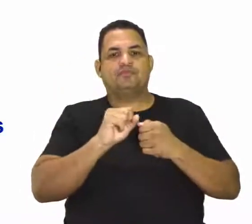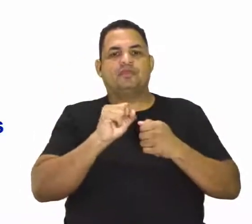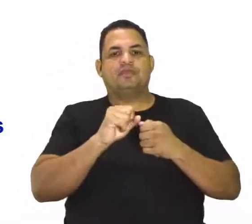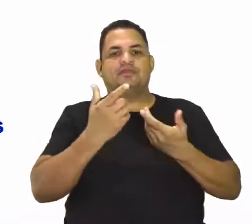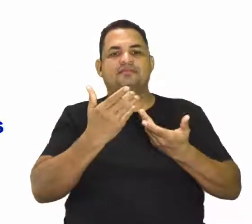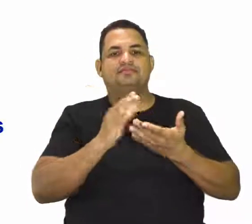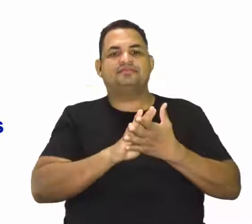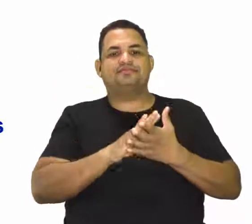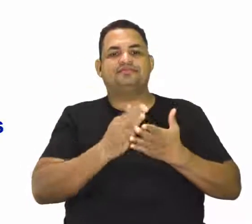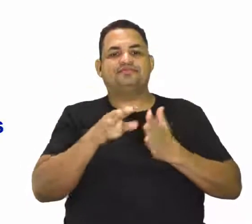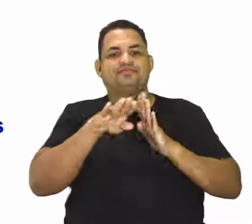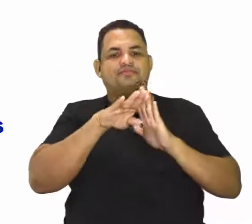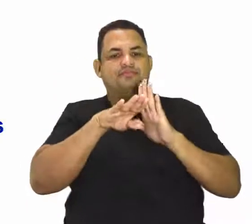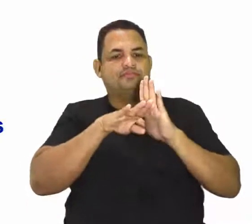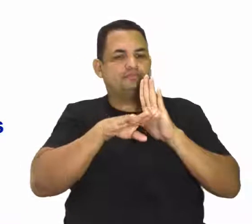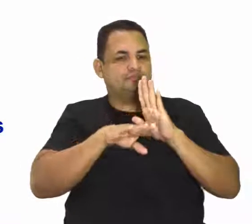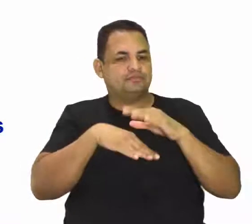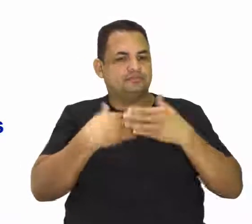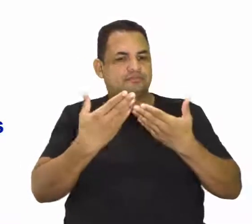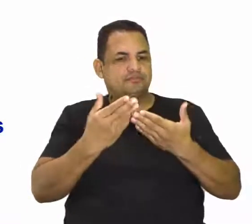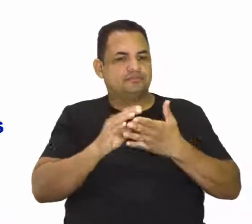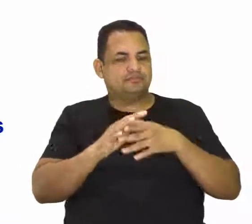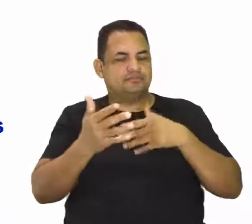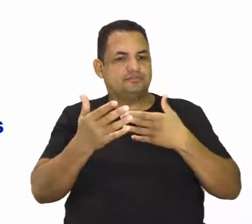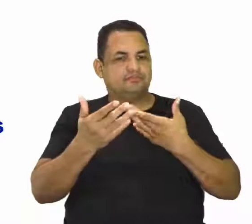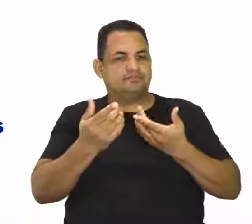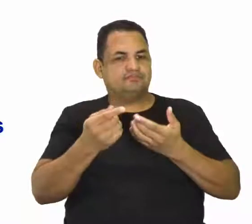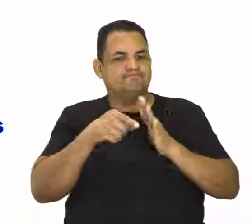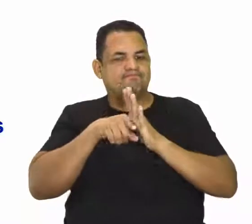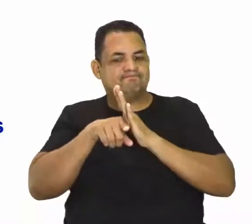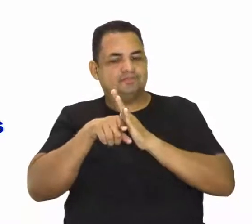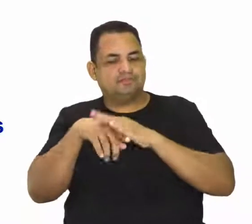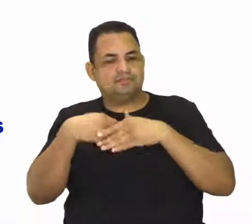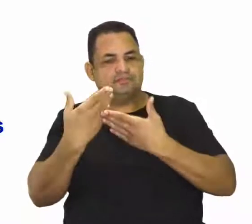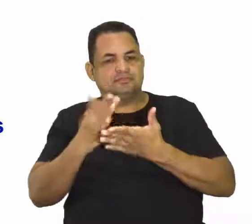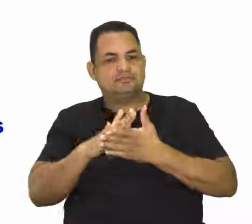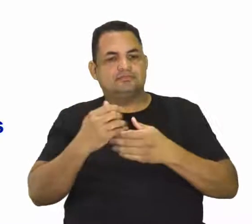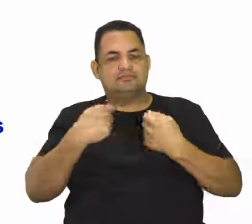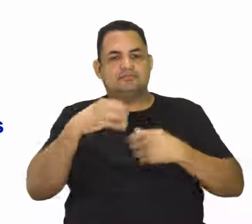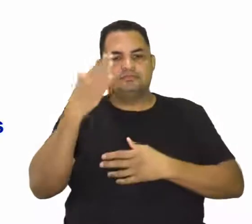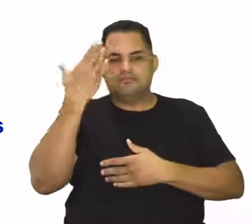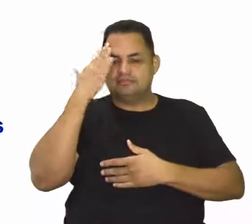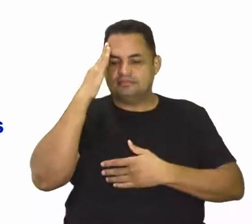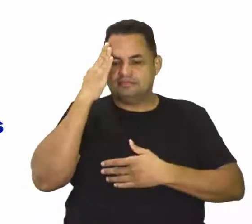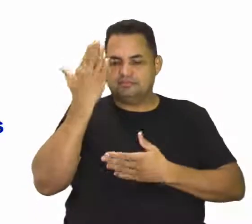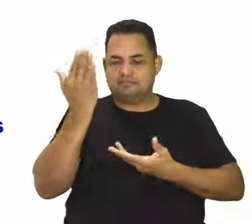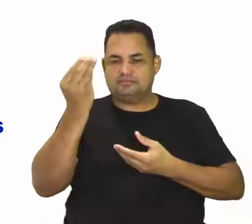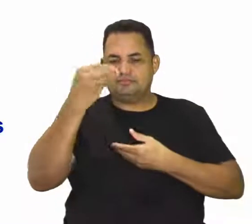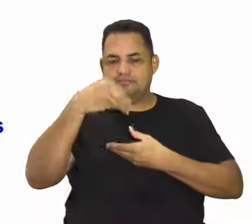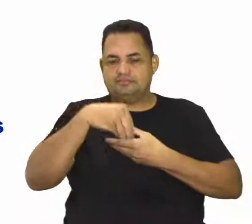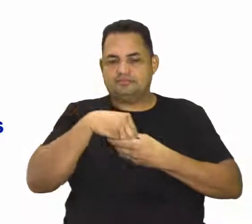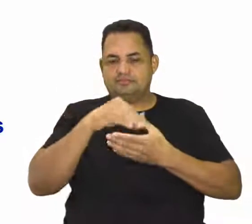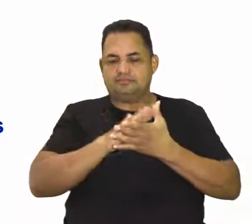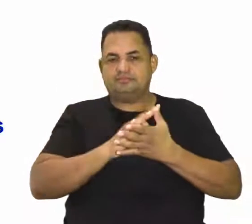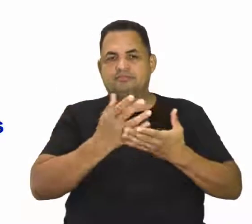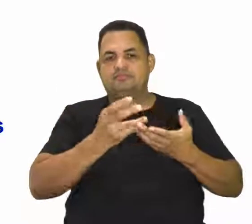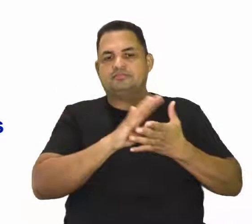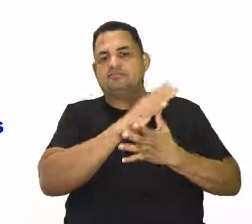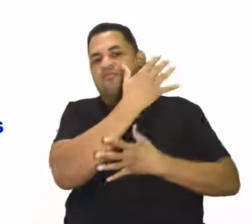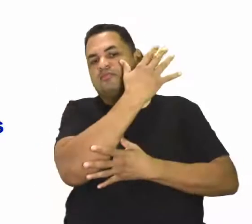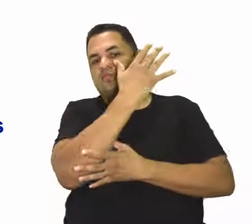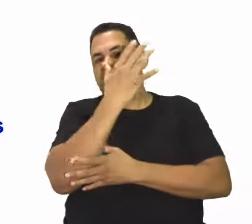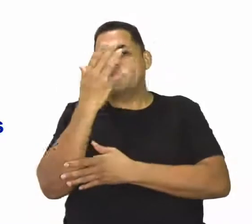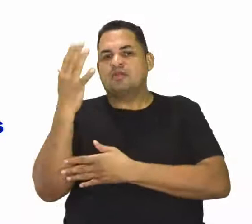determinados levantamentos para que possamos entender dentro da